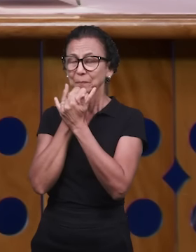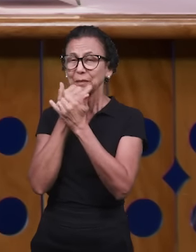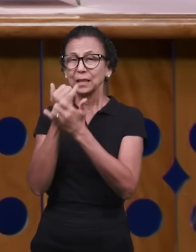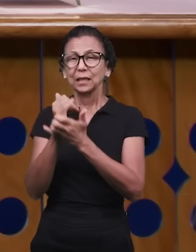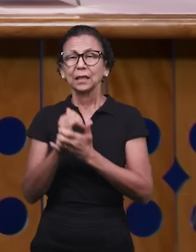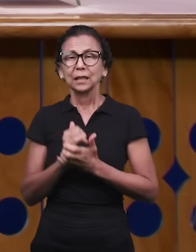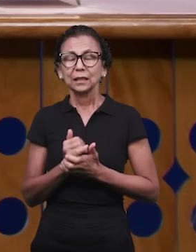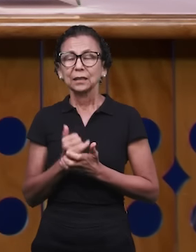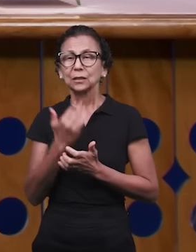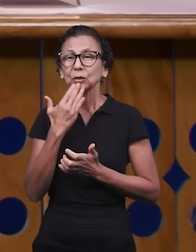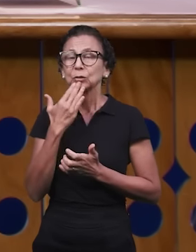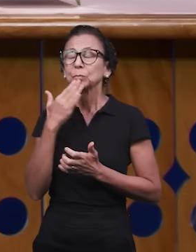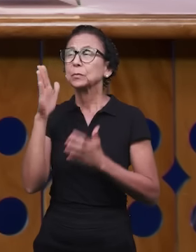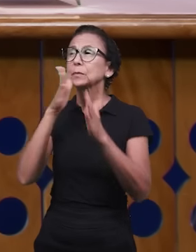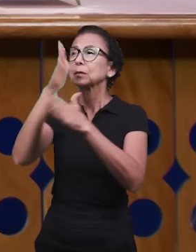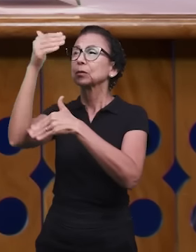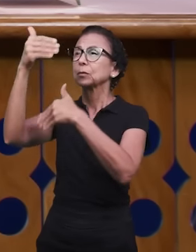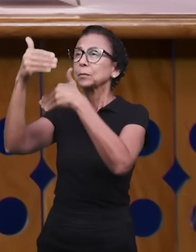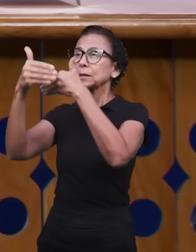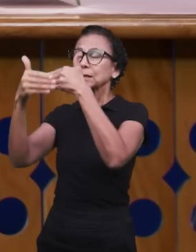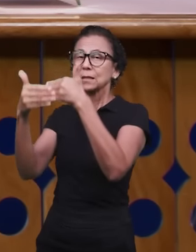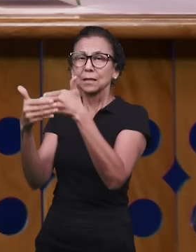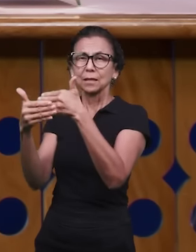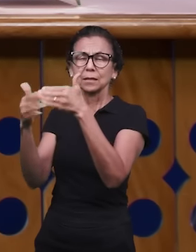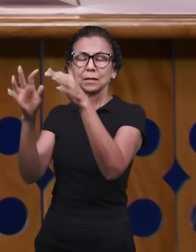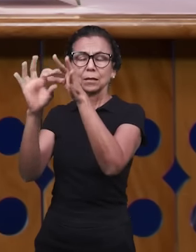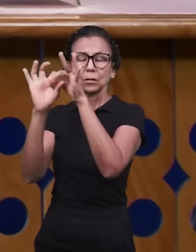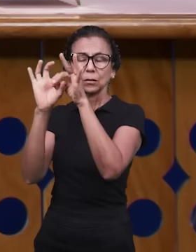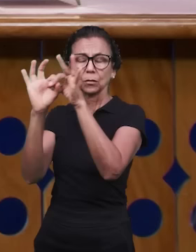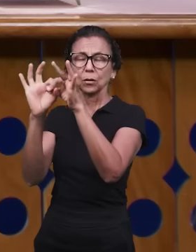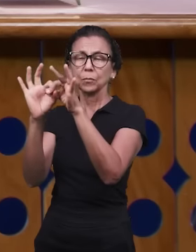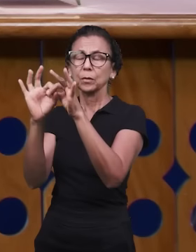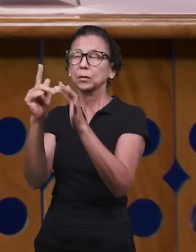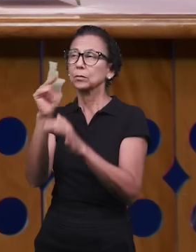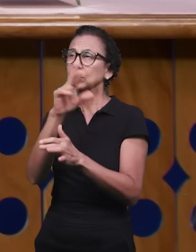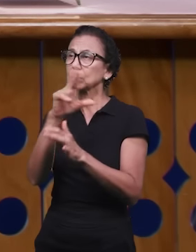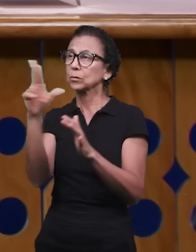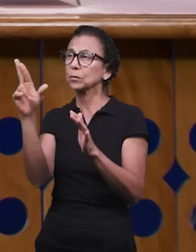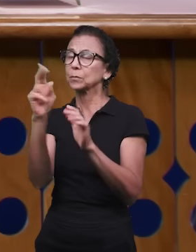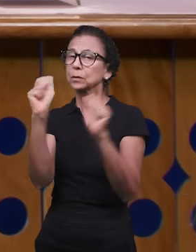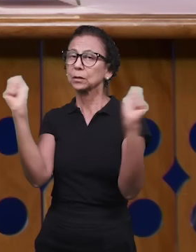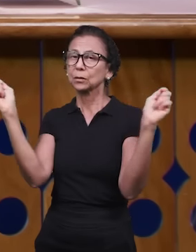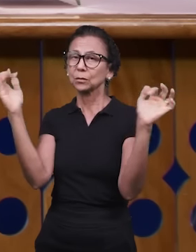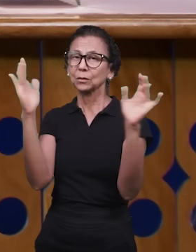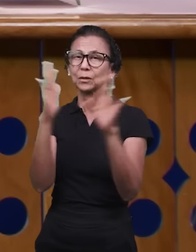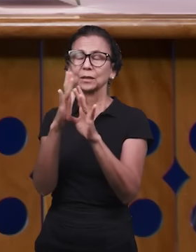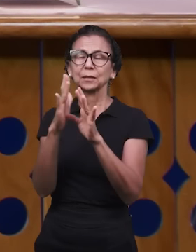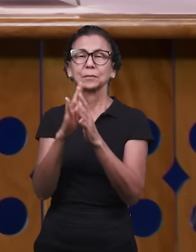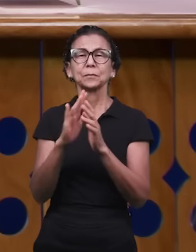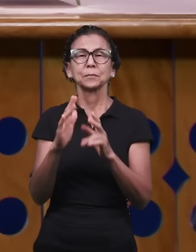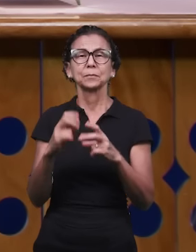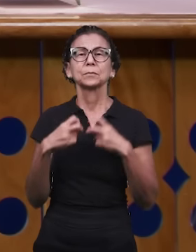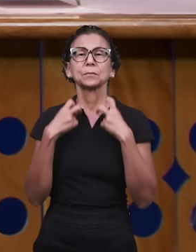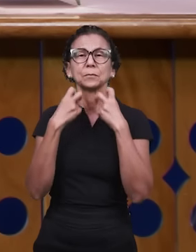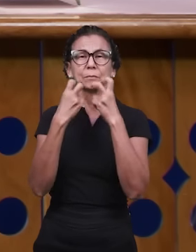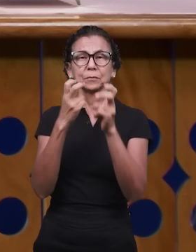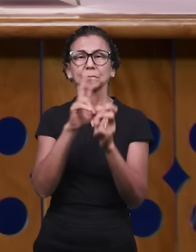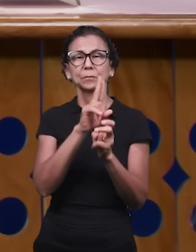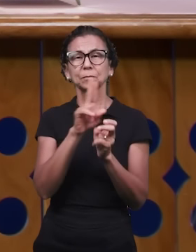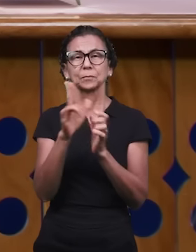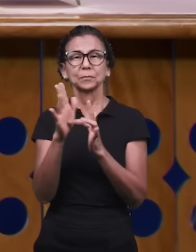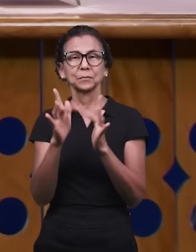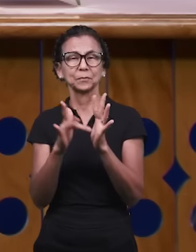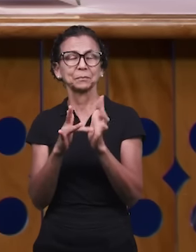na Tua presença, para que venhamos a glorificar o Teu nome. Clamamos assim, em nome de